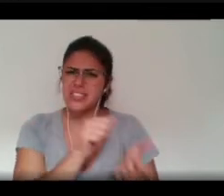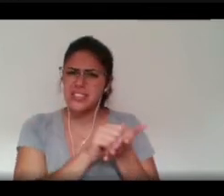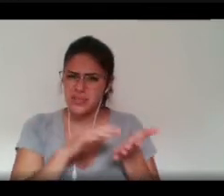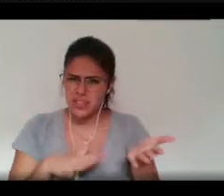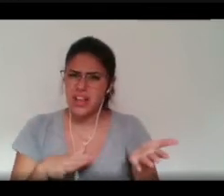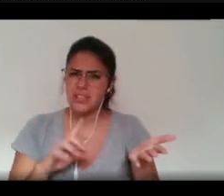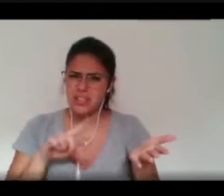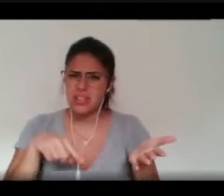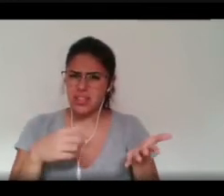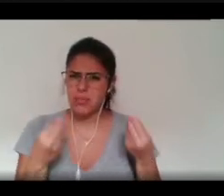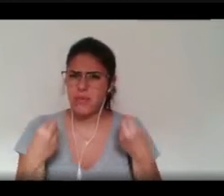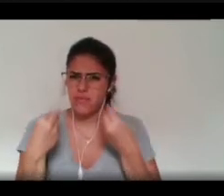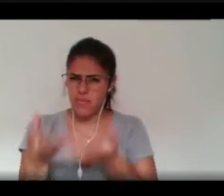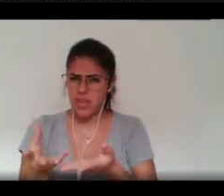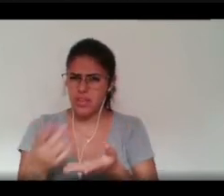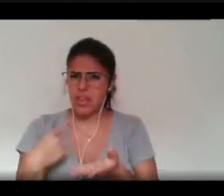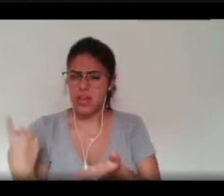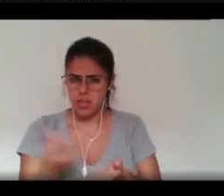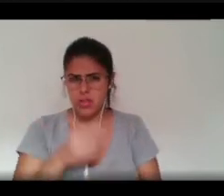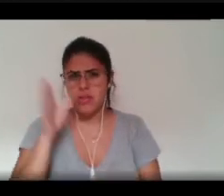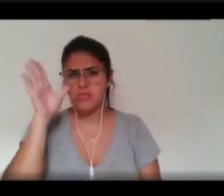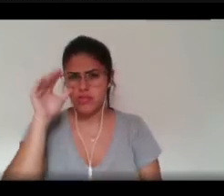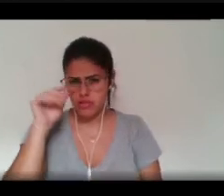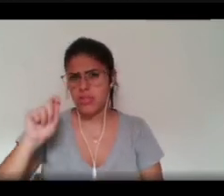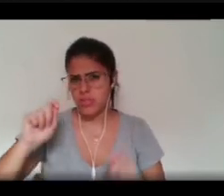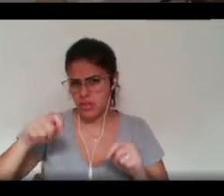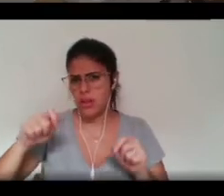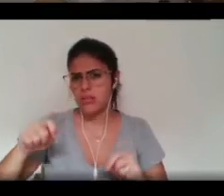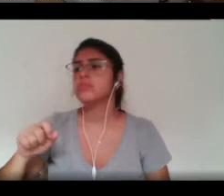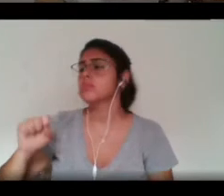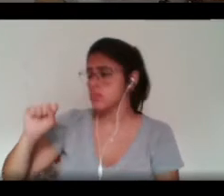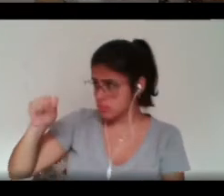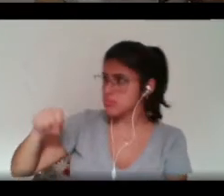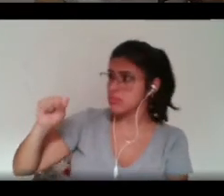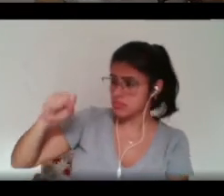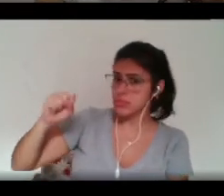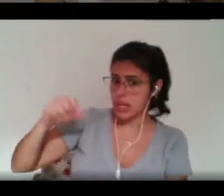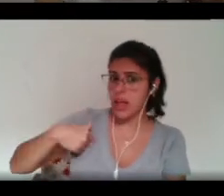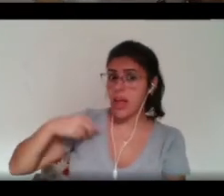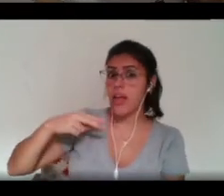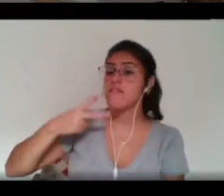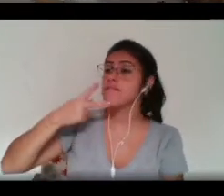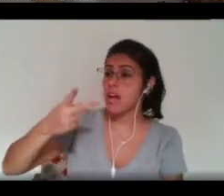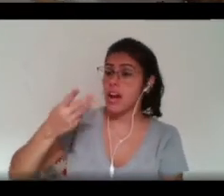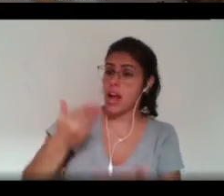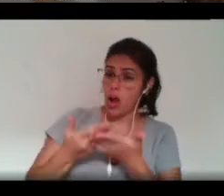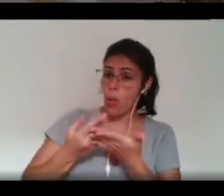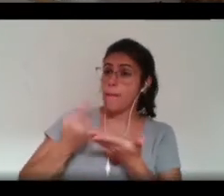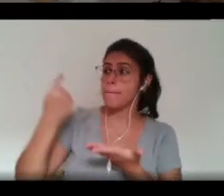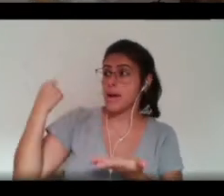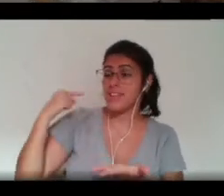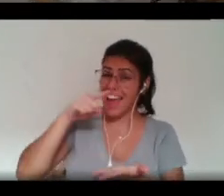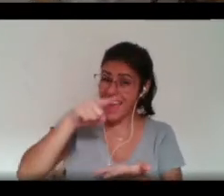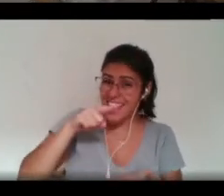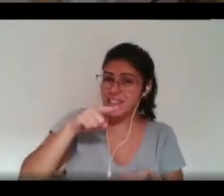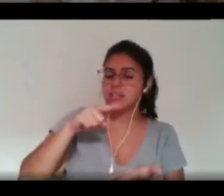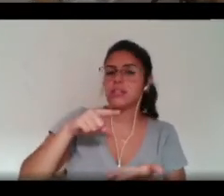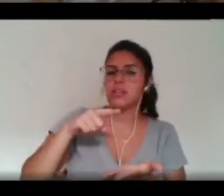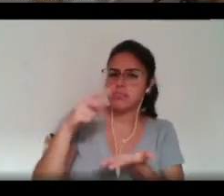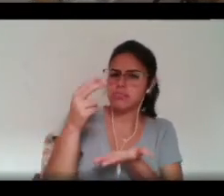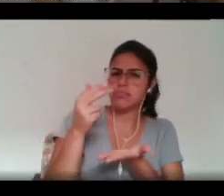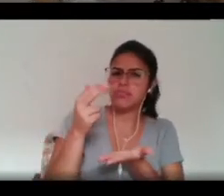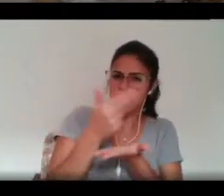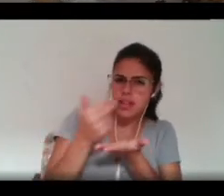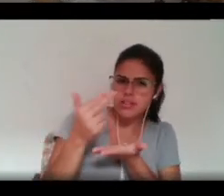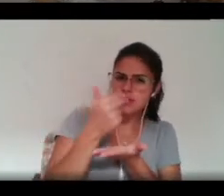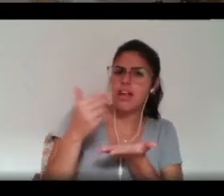essa atividade vai ficar disponível para a gente? Já. No Moodle? Sim, como eu falei na aula passada, esses rascunhos